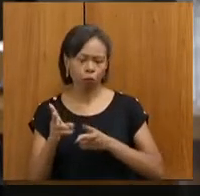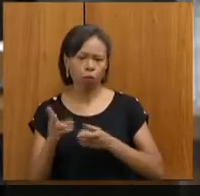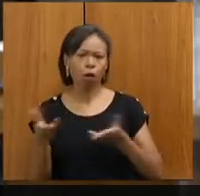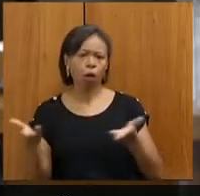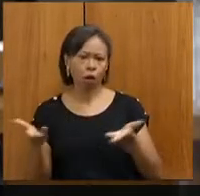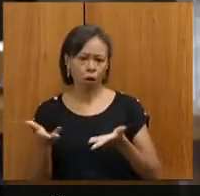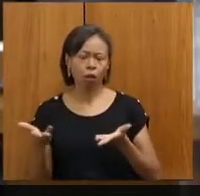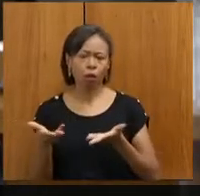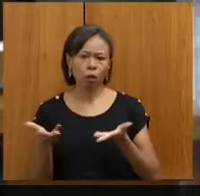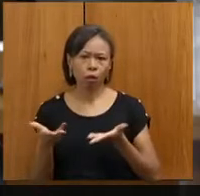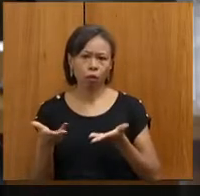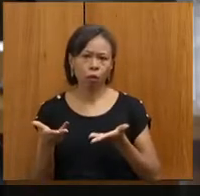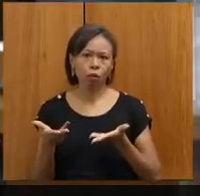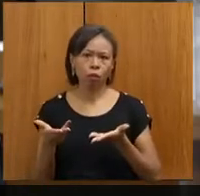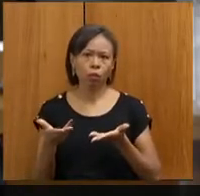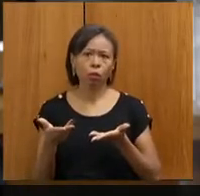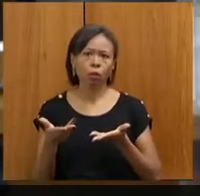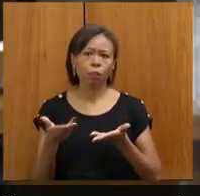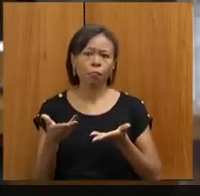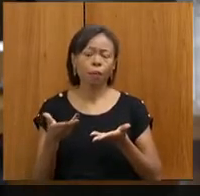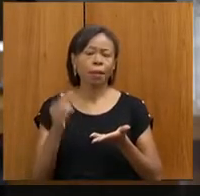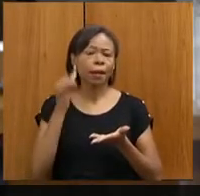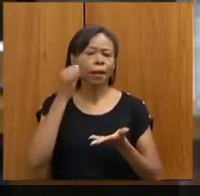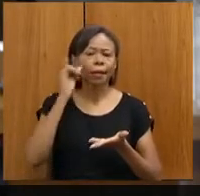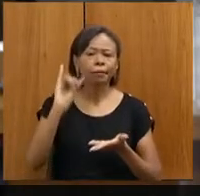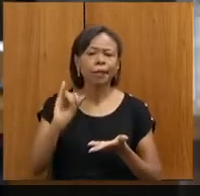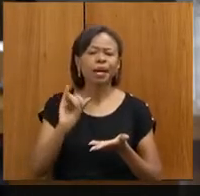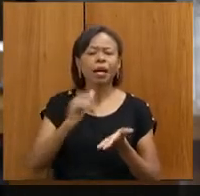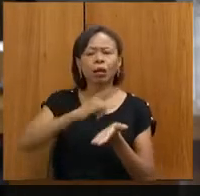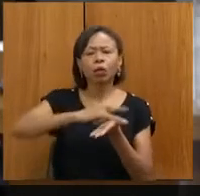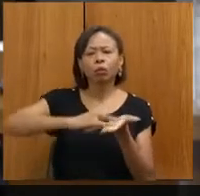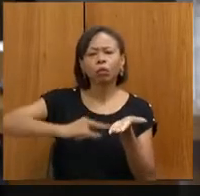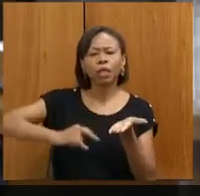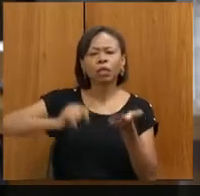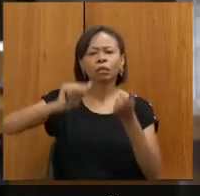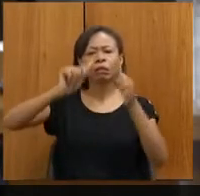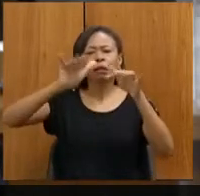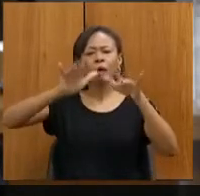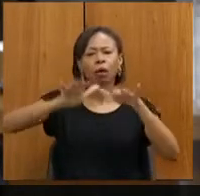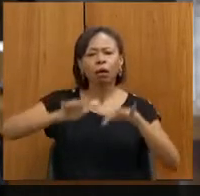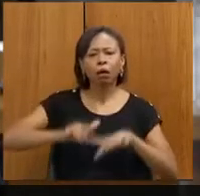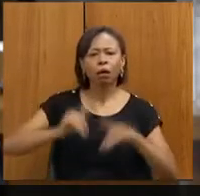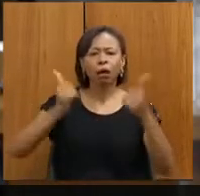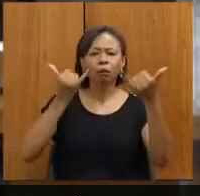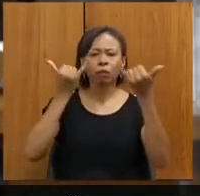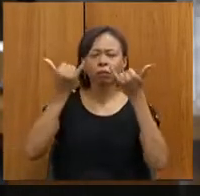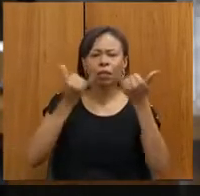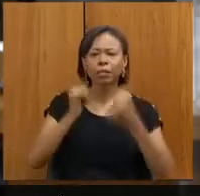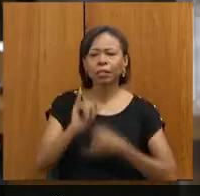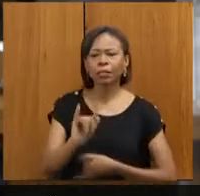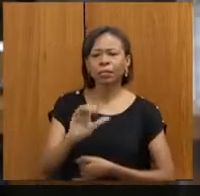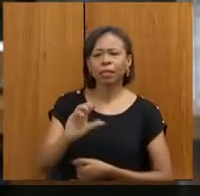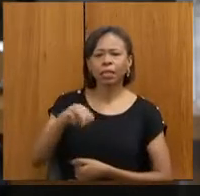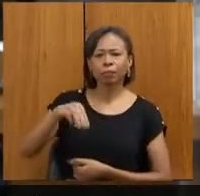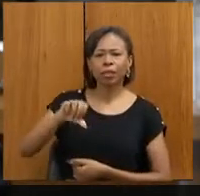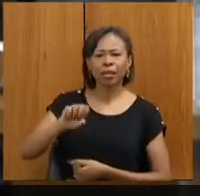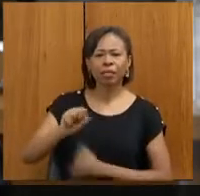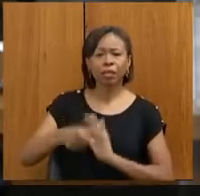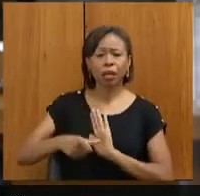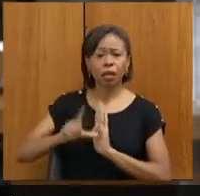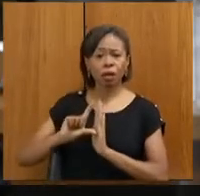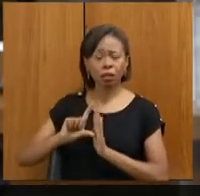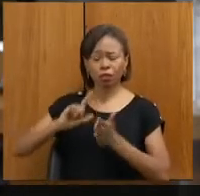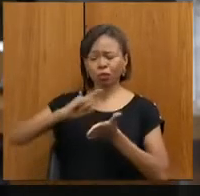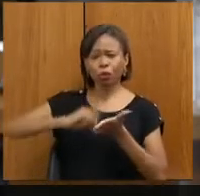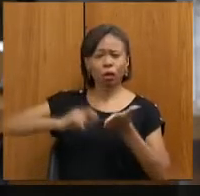desobrigada up né que é aquele documento de declaração de apuração informação de cms que é um documento que trazia muito